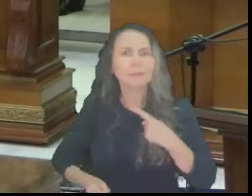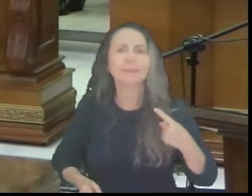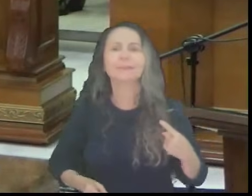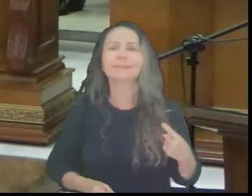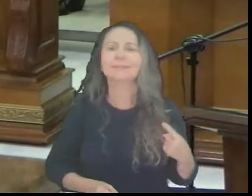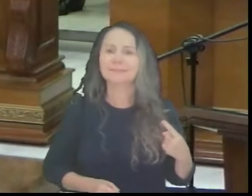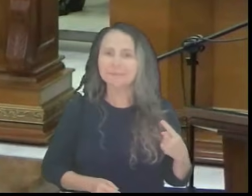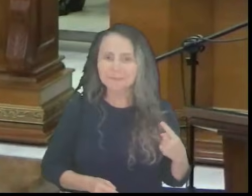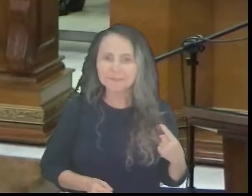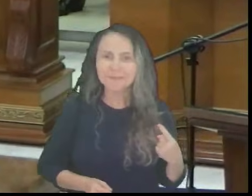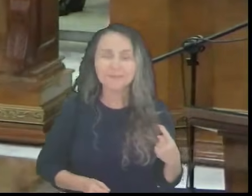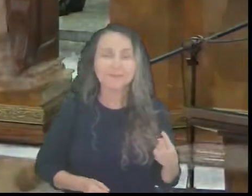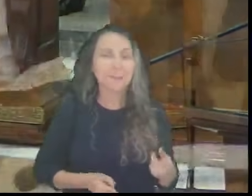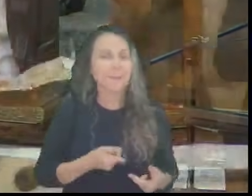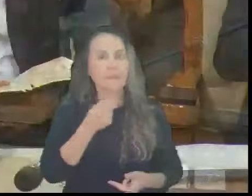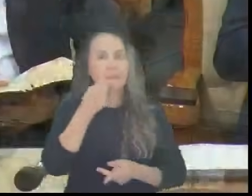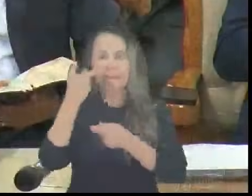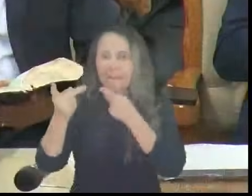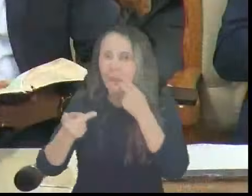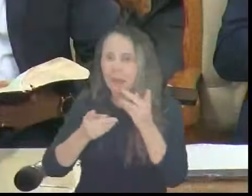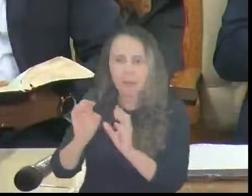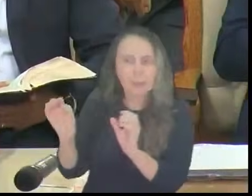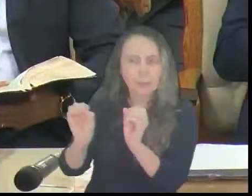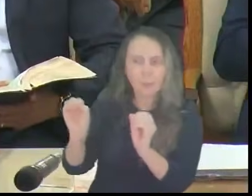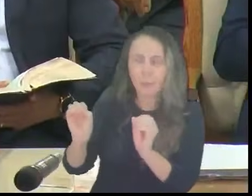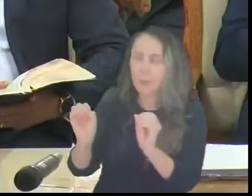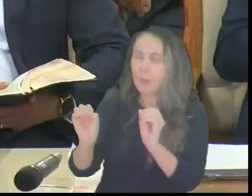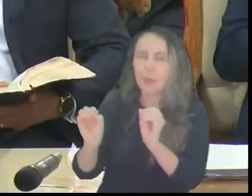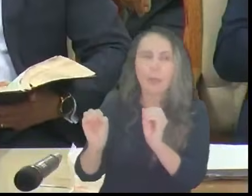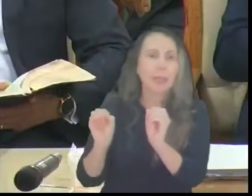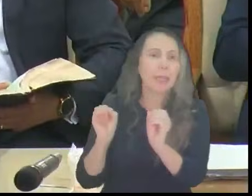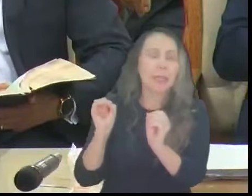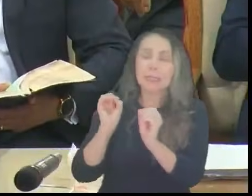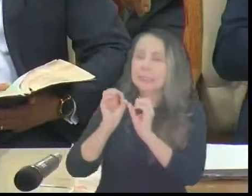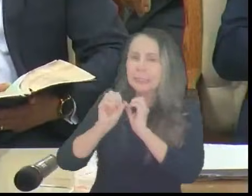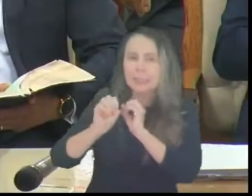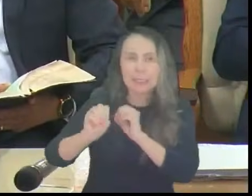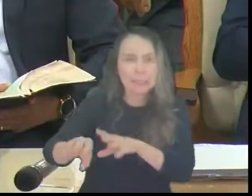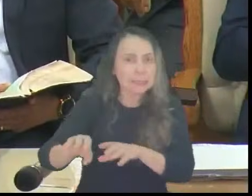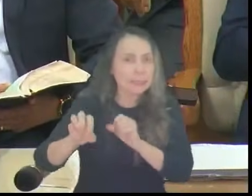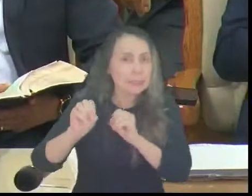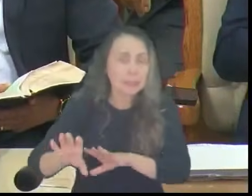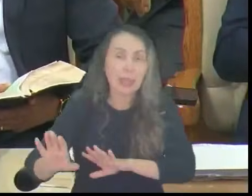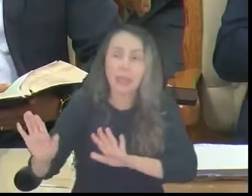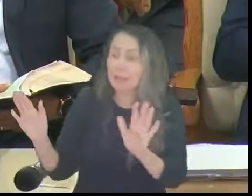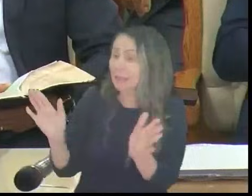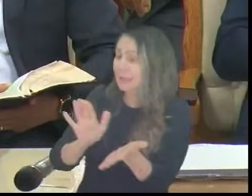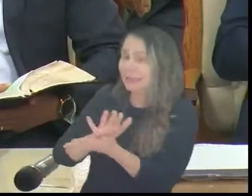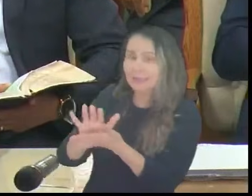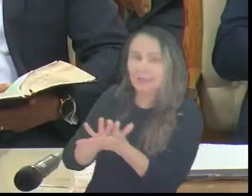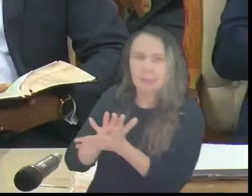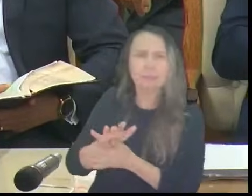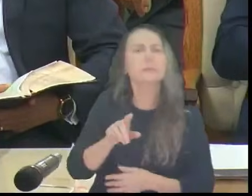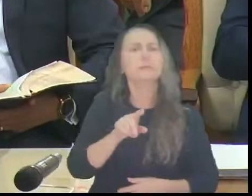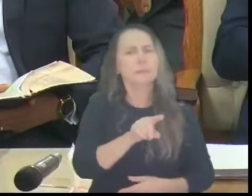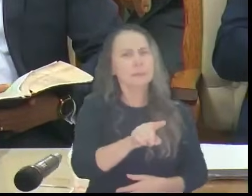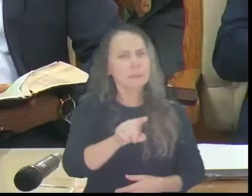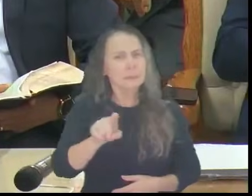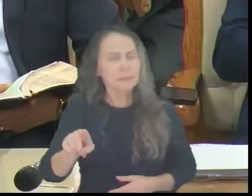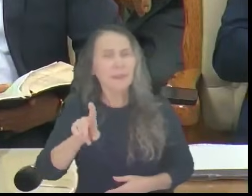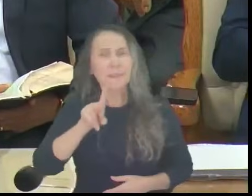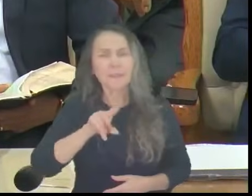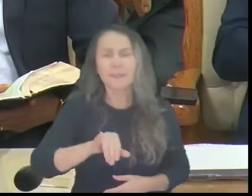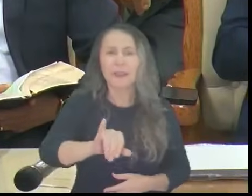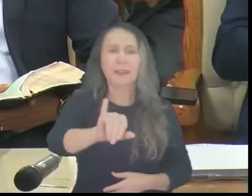Nem falasse, nem ensinasse. Vocês que vão falar de Jesus, vocês que